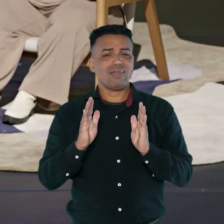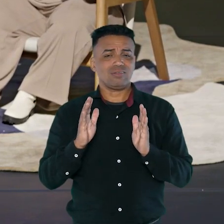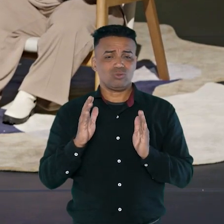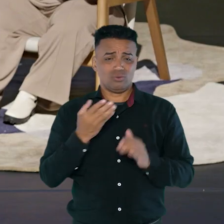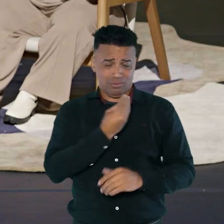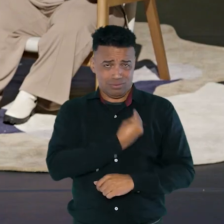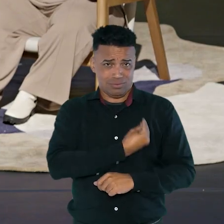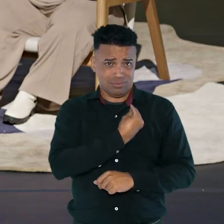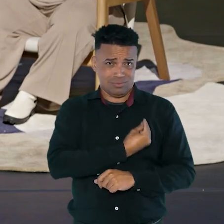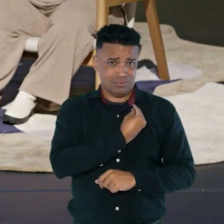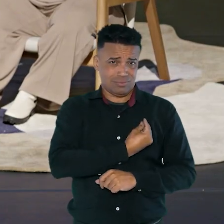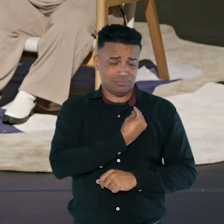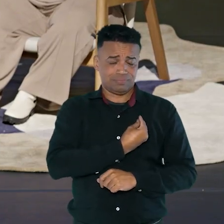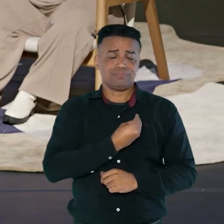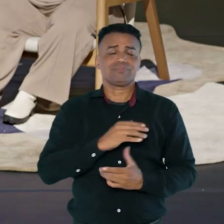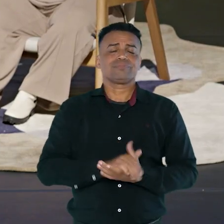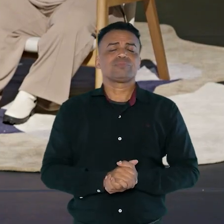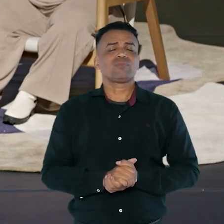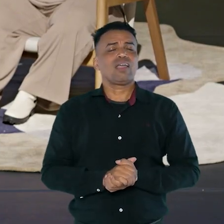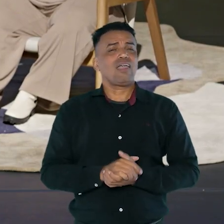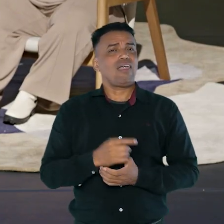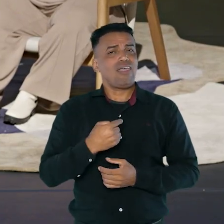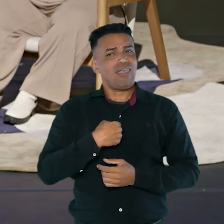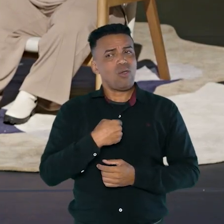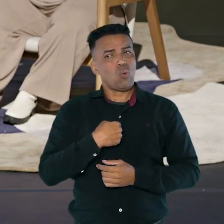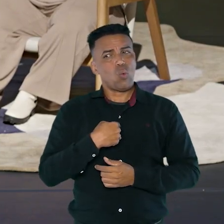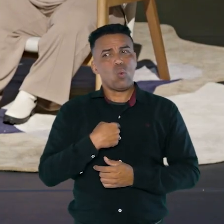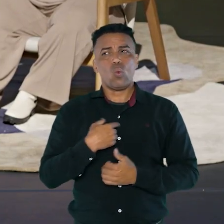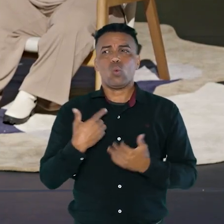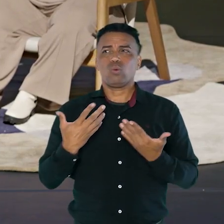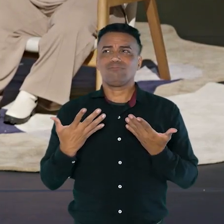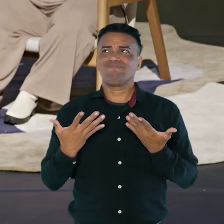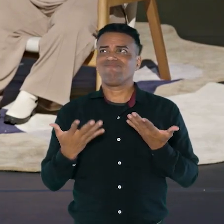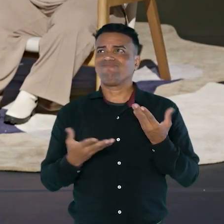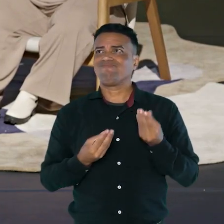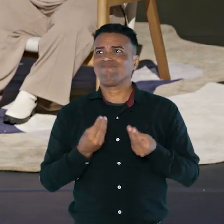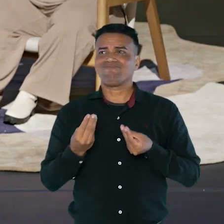meu processo, eu precisei